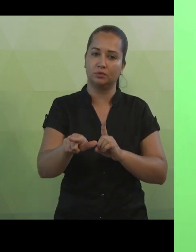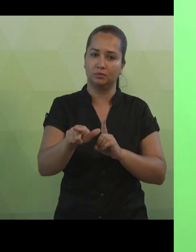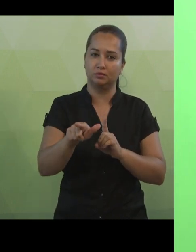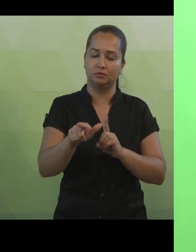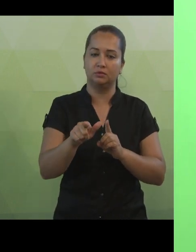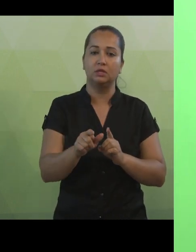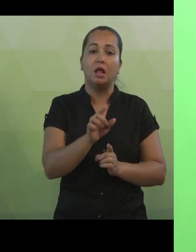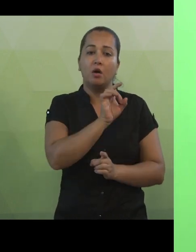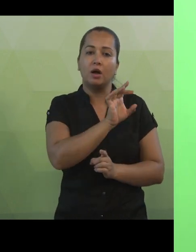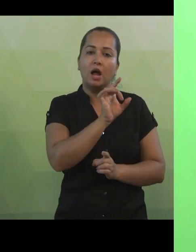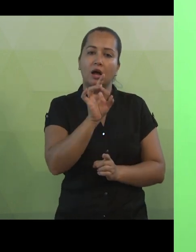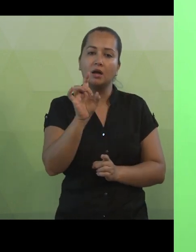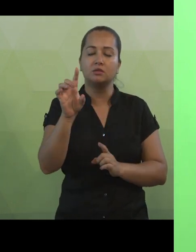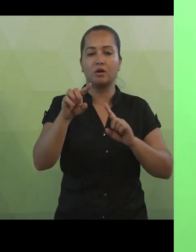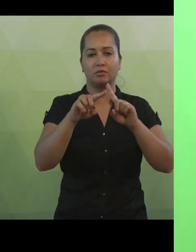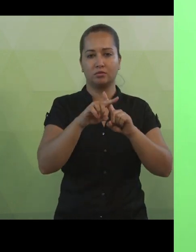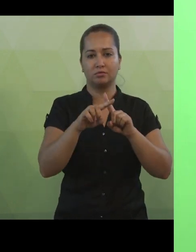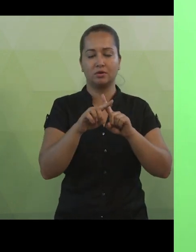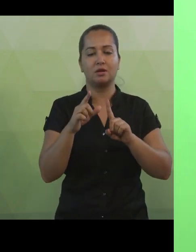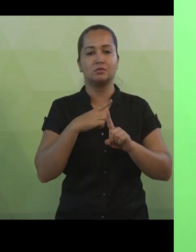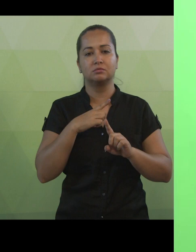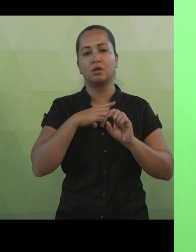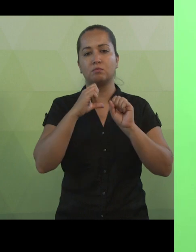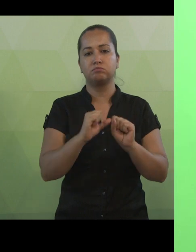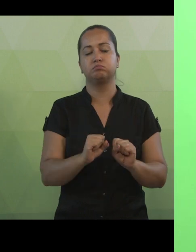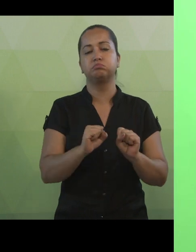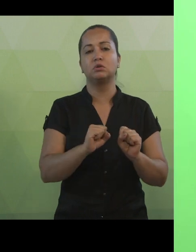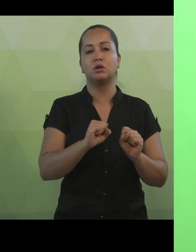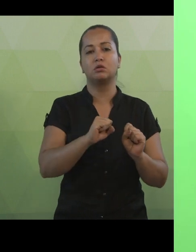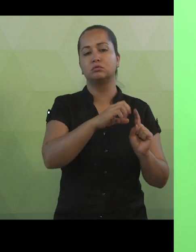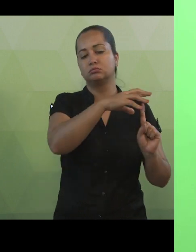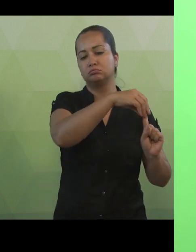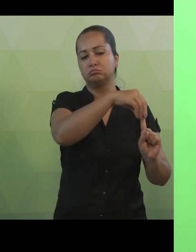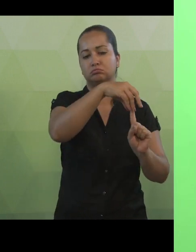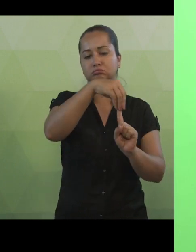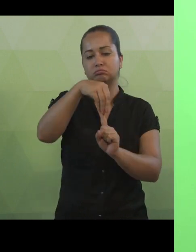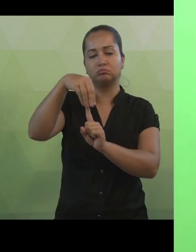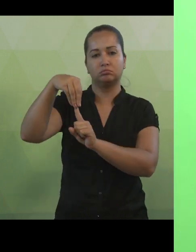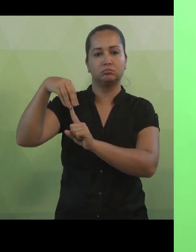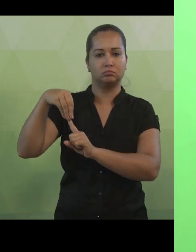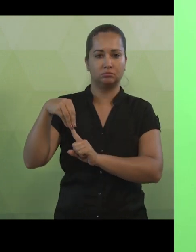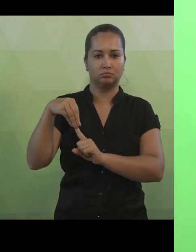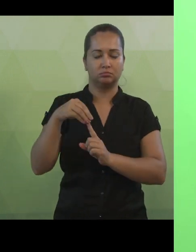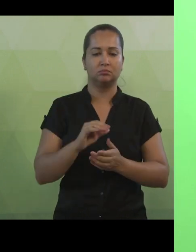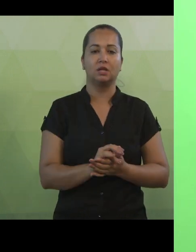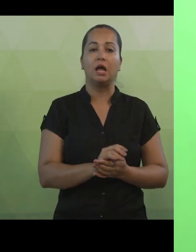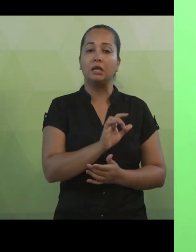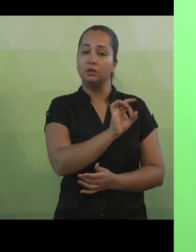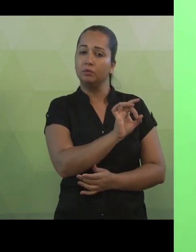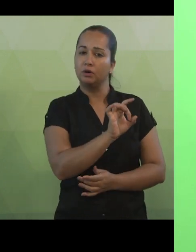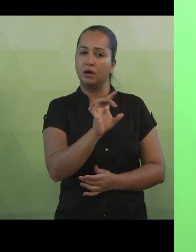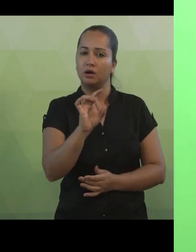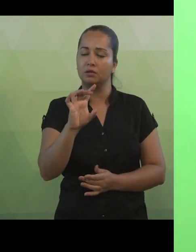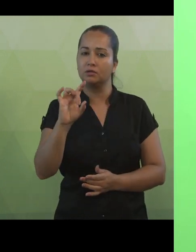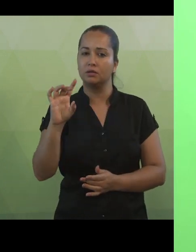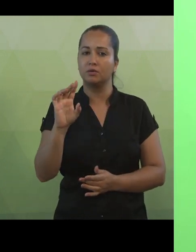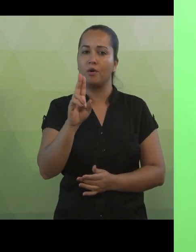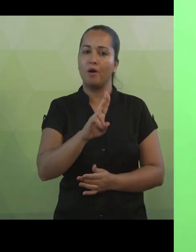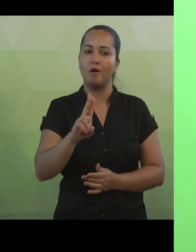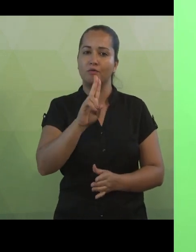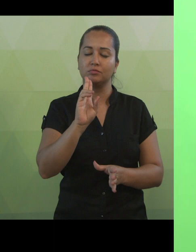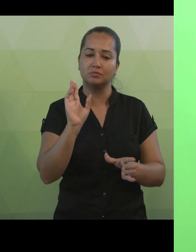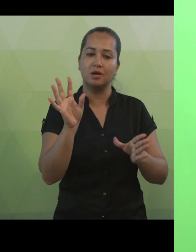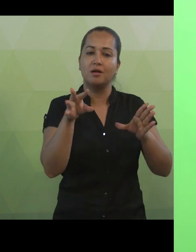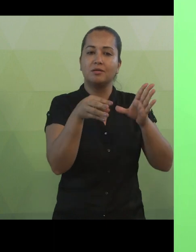cada cópia pode ser executada de forma independente. Para cada instância do SGBD executada na memória,